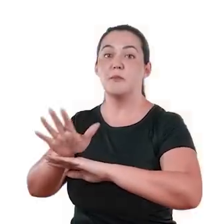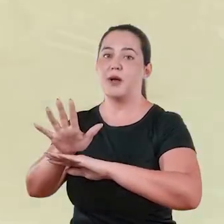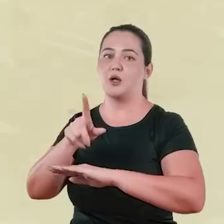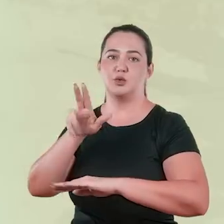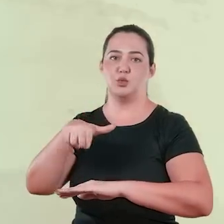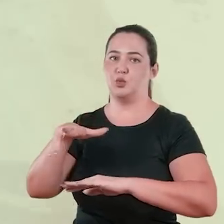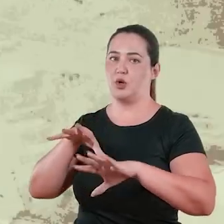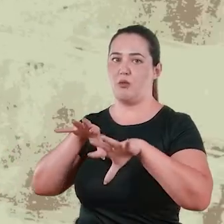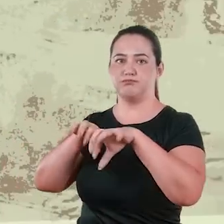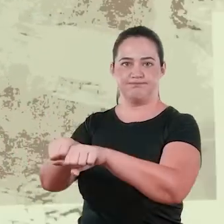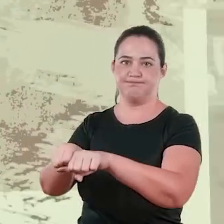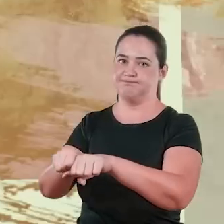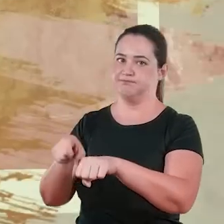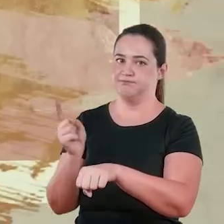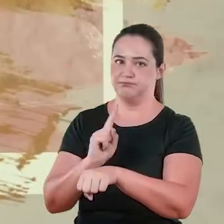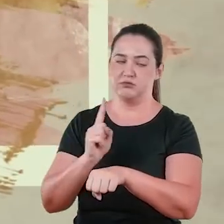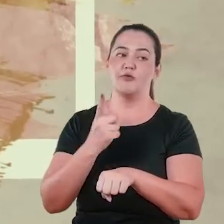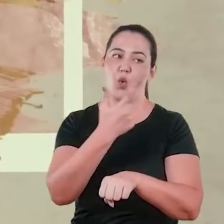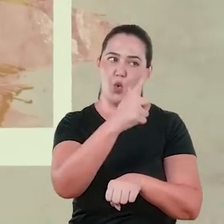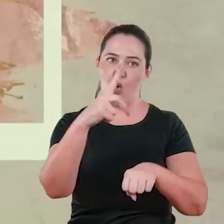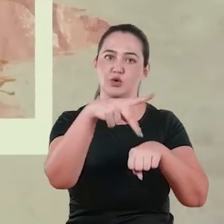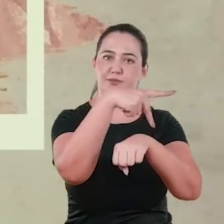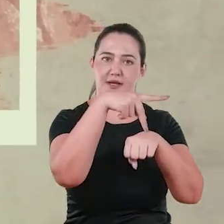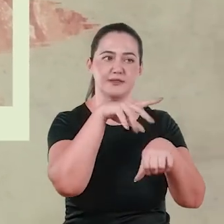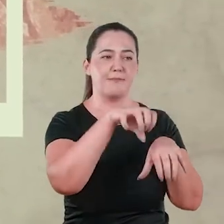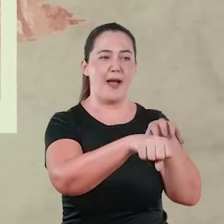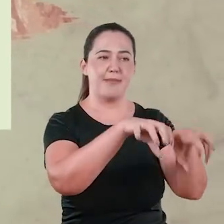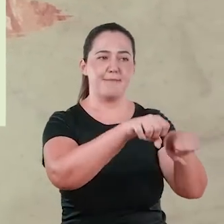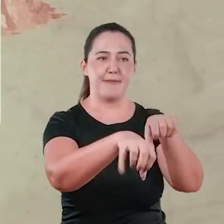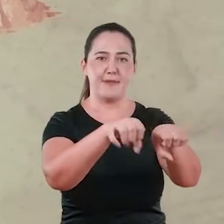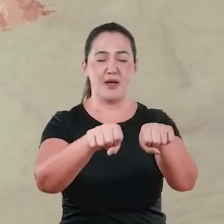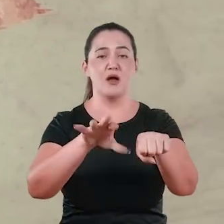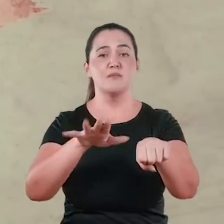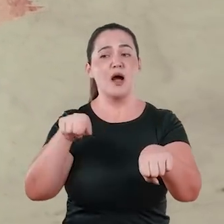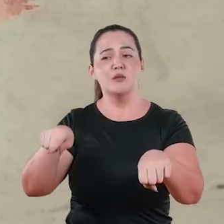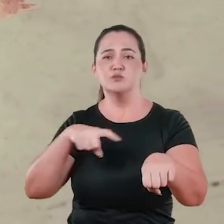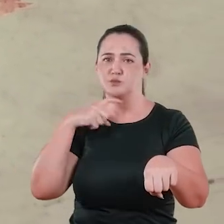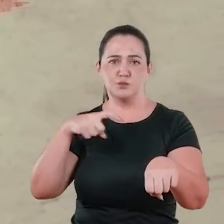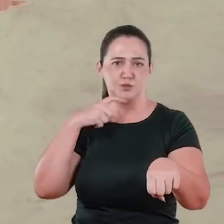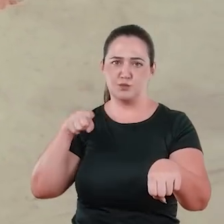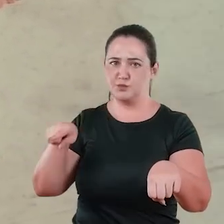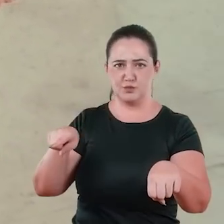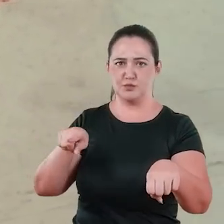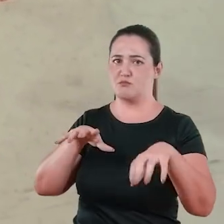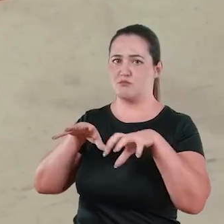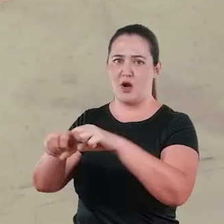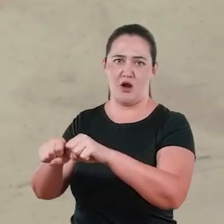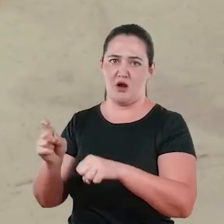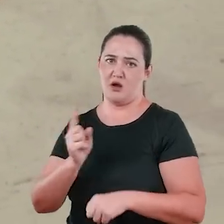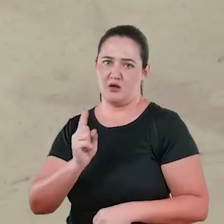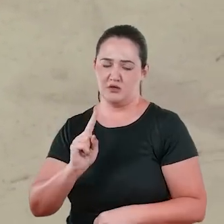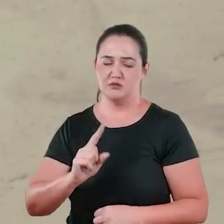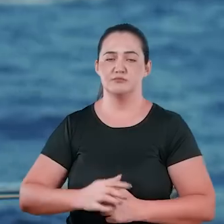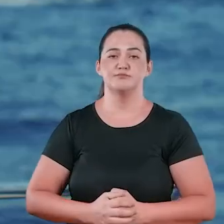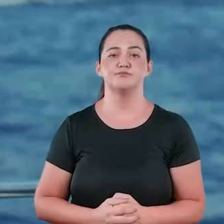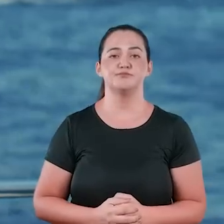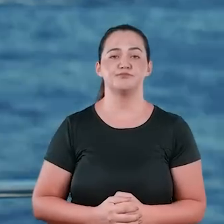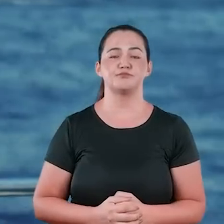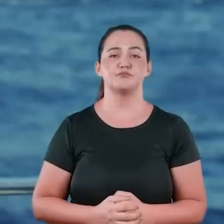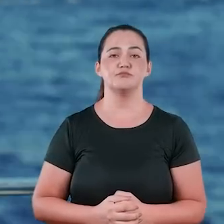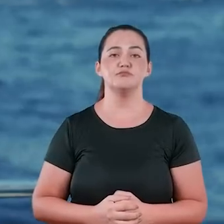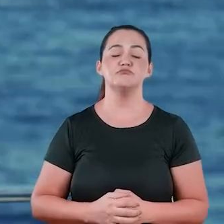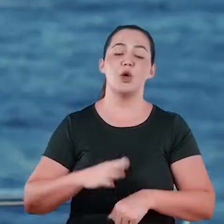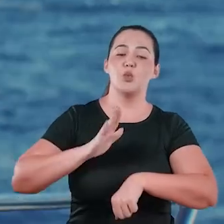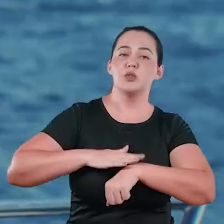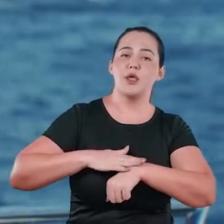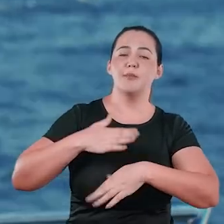que Alexandre foi conquistando vários territórios, mas Alexandre não conquistou a cidade de Bizâncio. O tempo